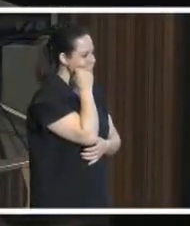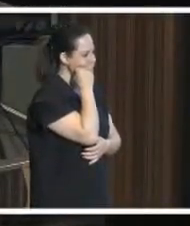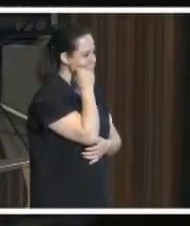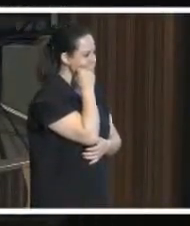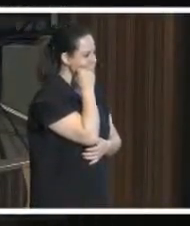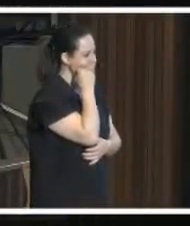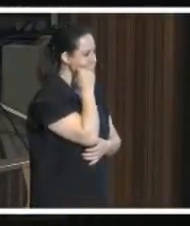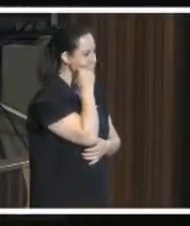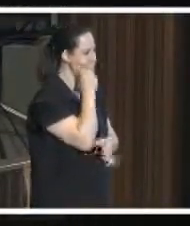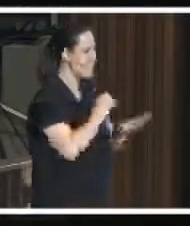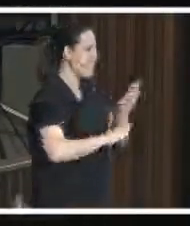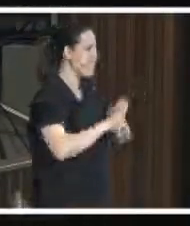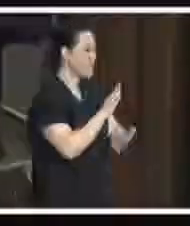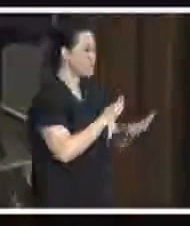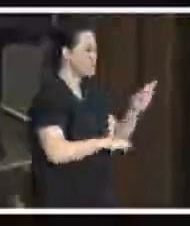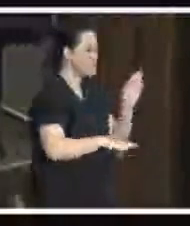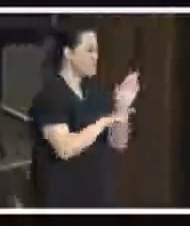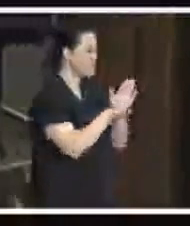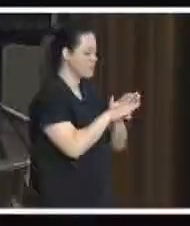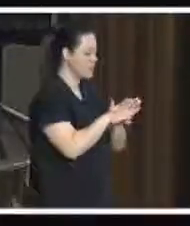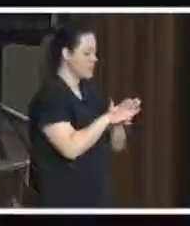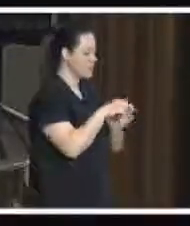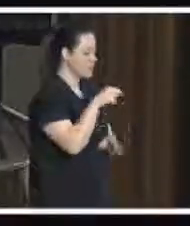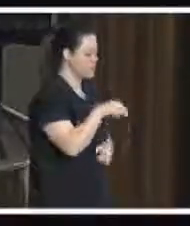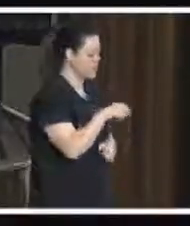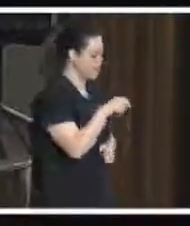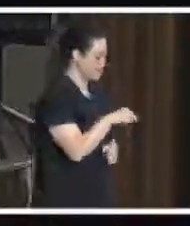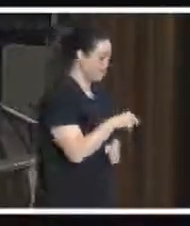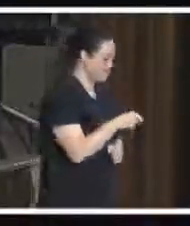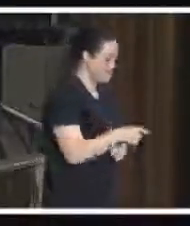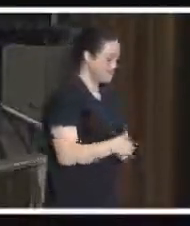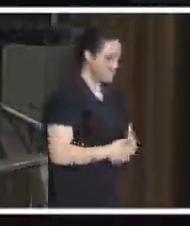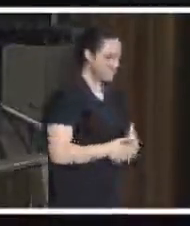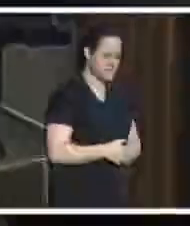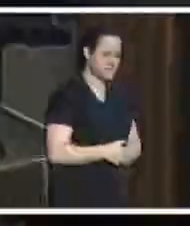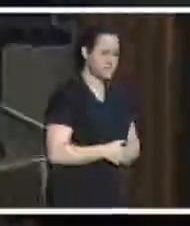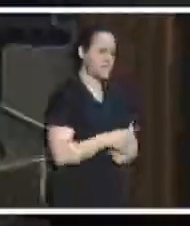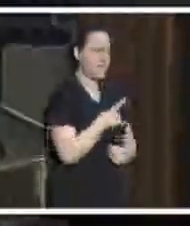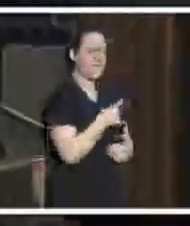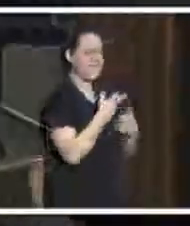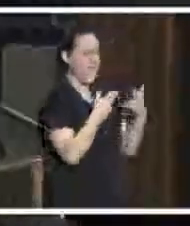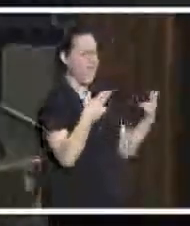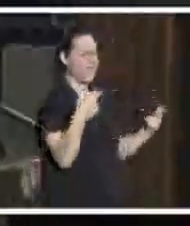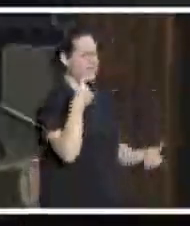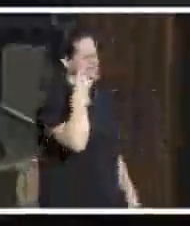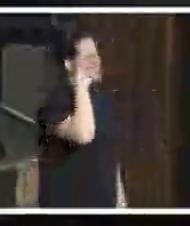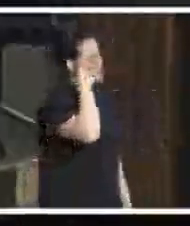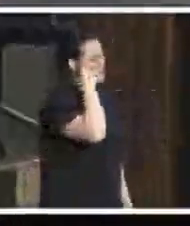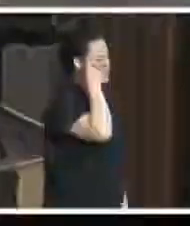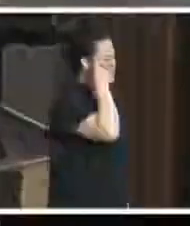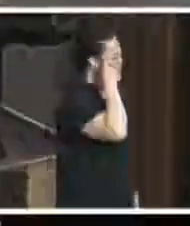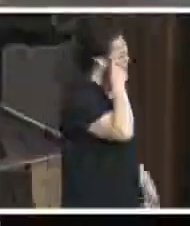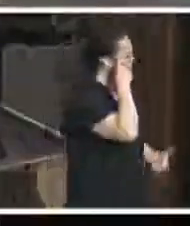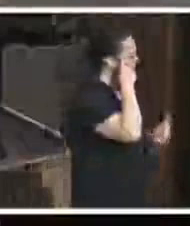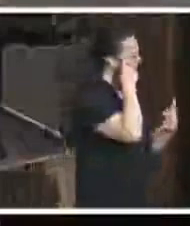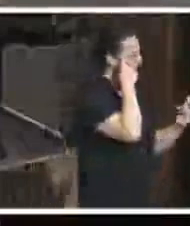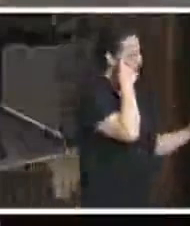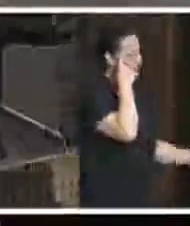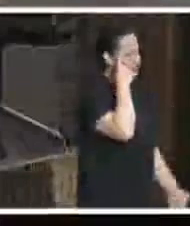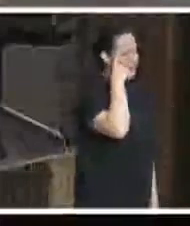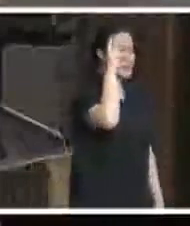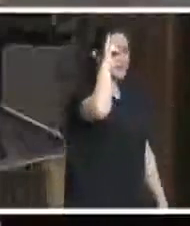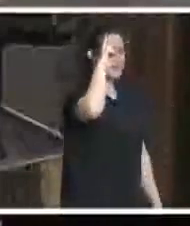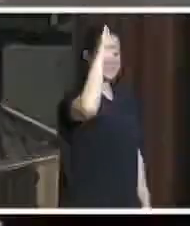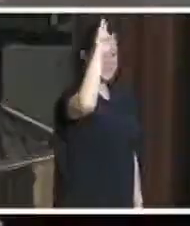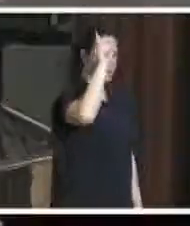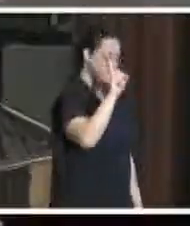Quem sabe você chegou aqui com muitas dúvidas. E o Senhor te trouxe aqui,